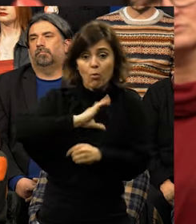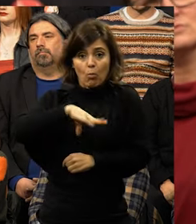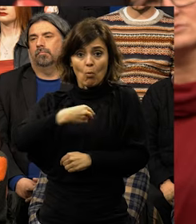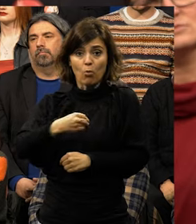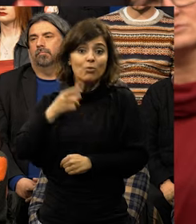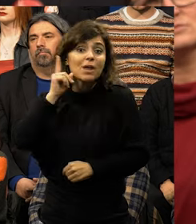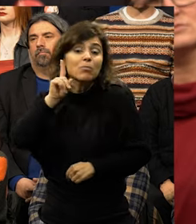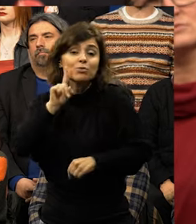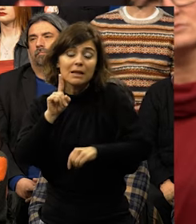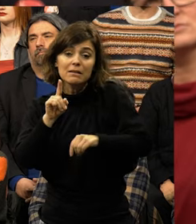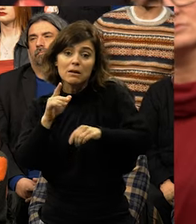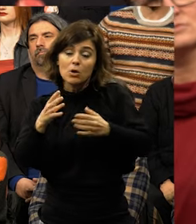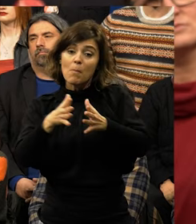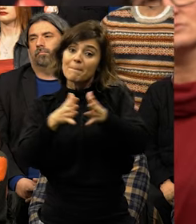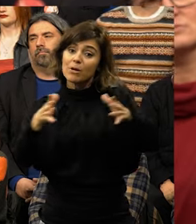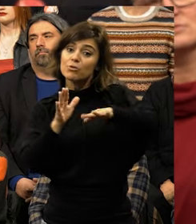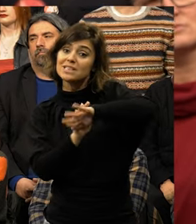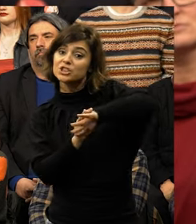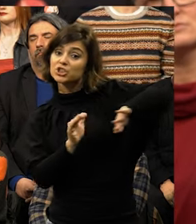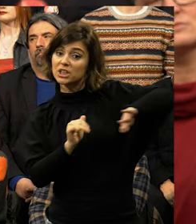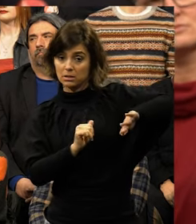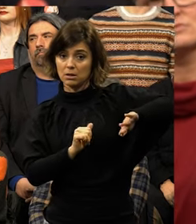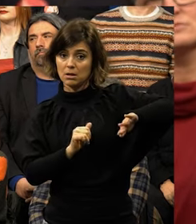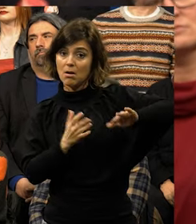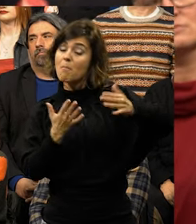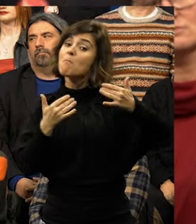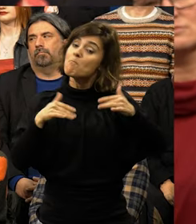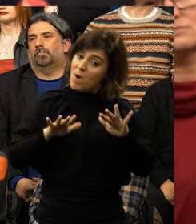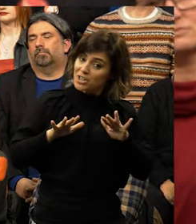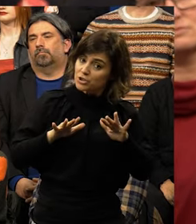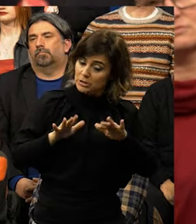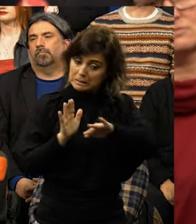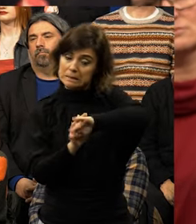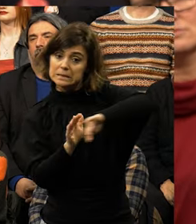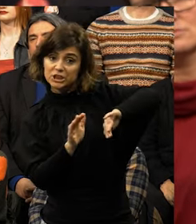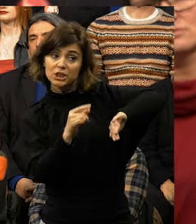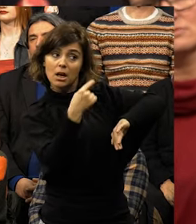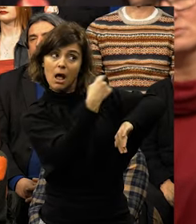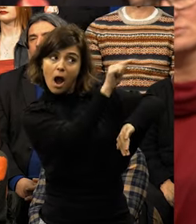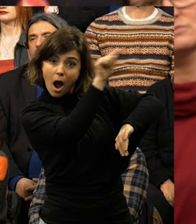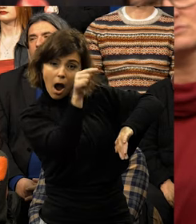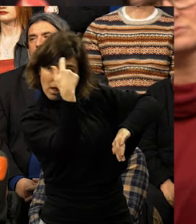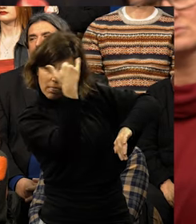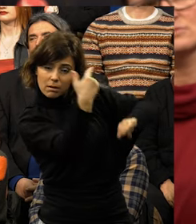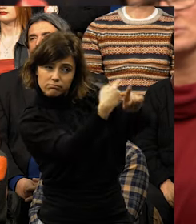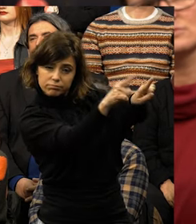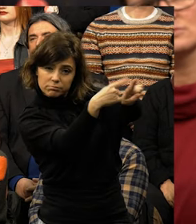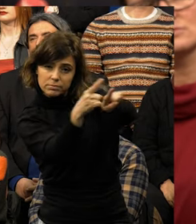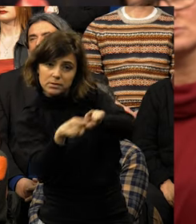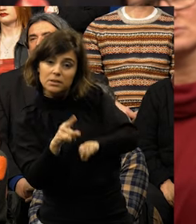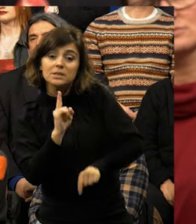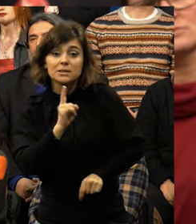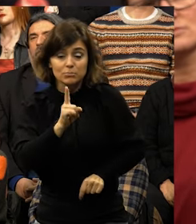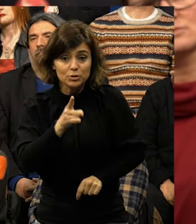equivocamos dentro das esquerdas há posições diferentes e são também essas posições que justificam o voto